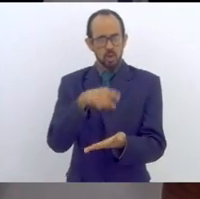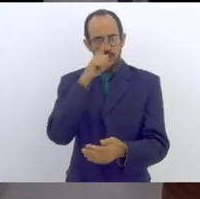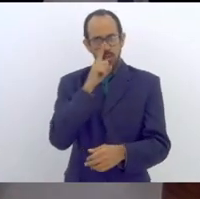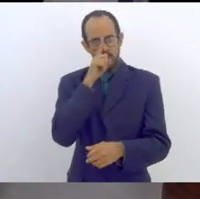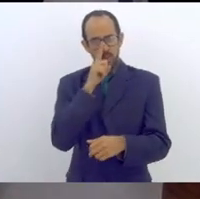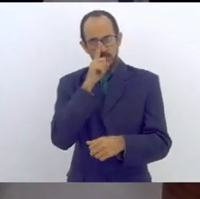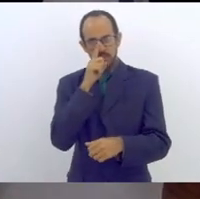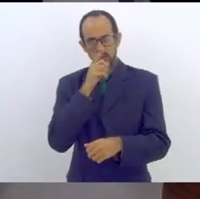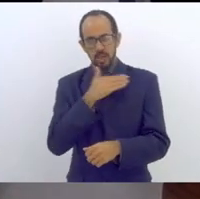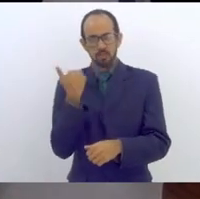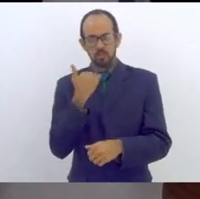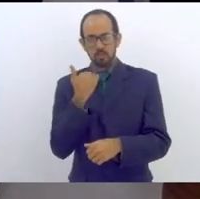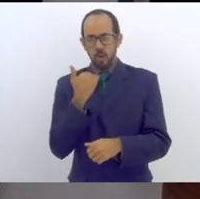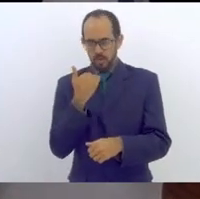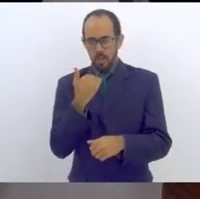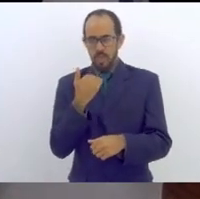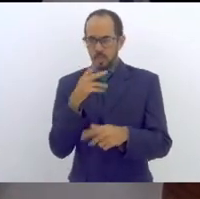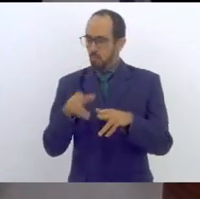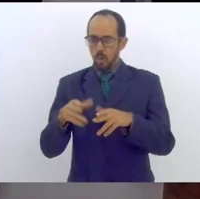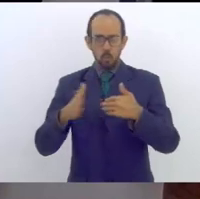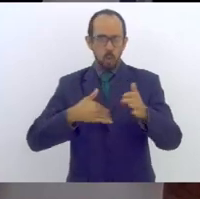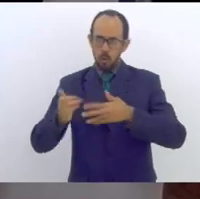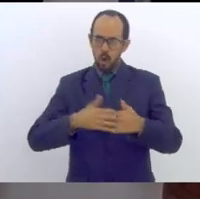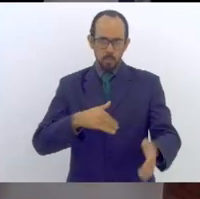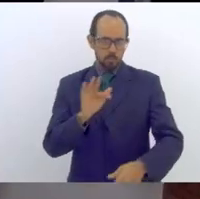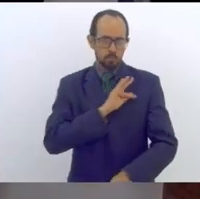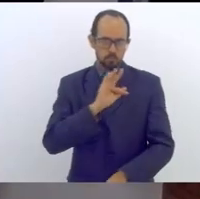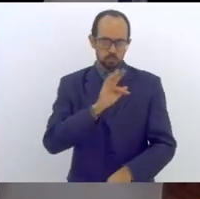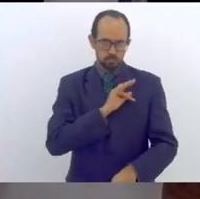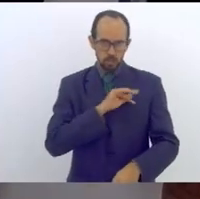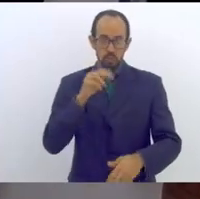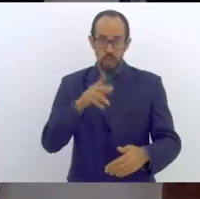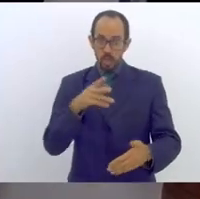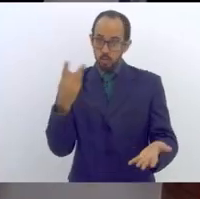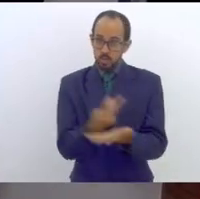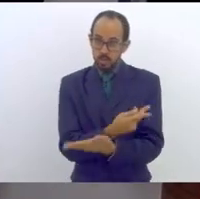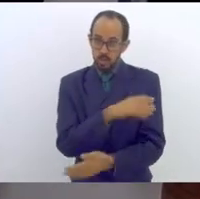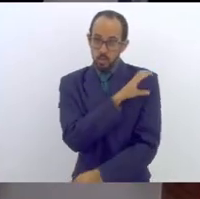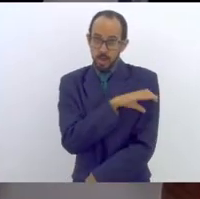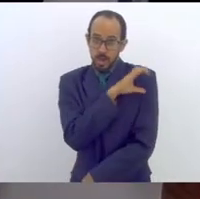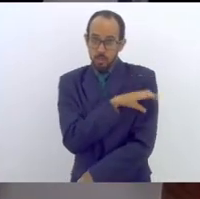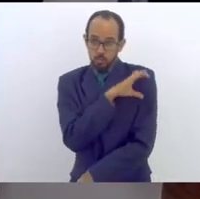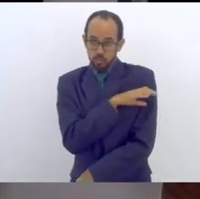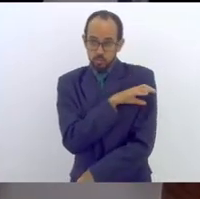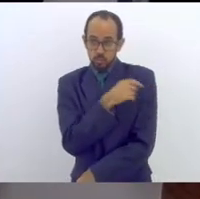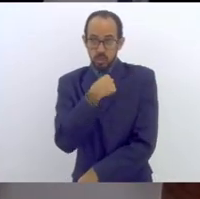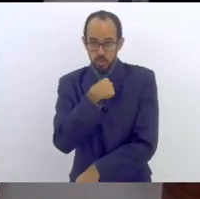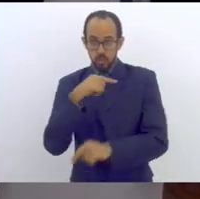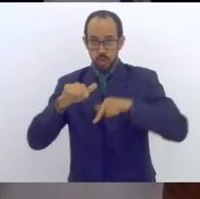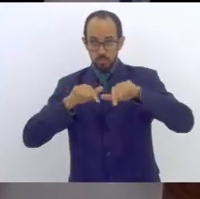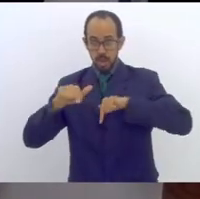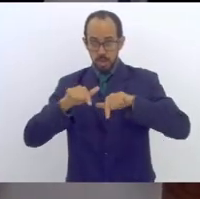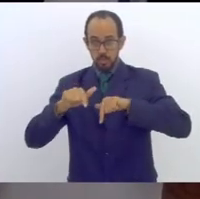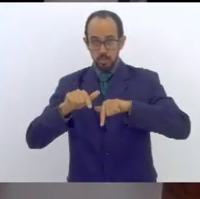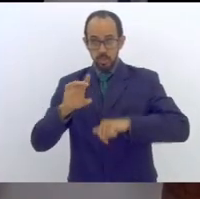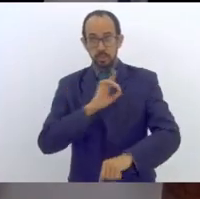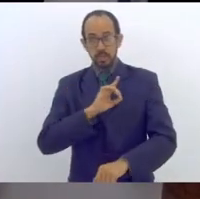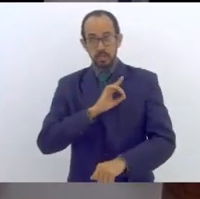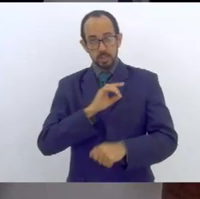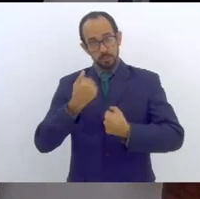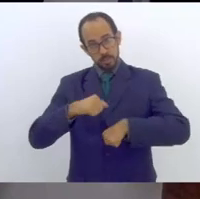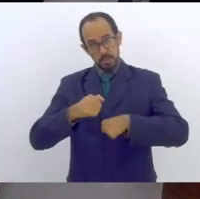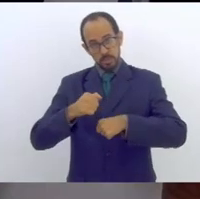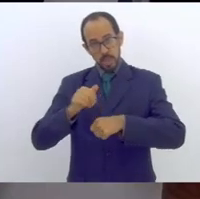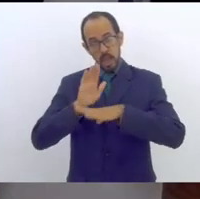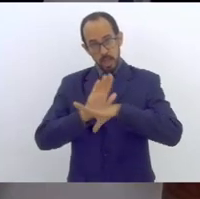como qualquer outro policial de já ter ocorrido em Campos dos Goytacazes onde eu estou lotado hoje de delegacia pedir auxílio e a gente